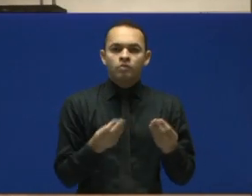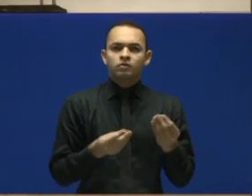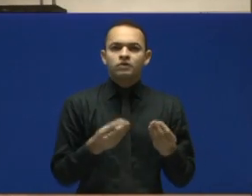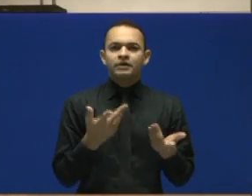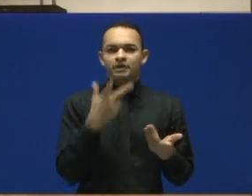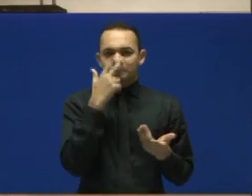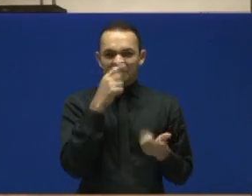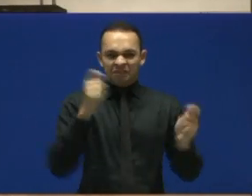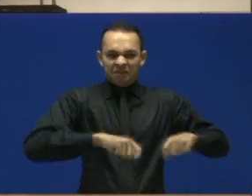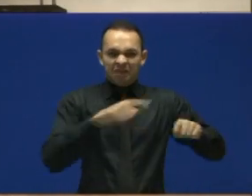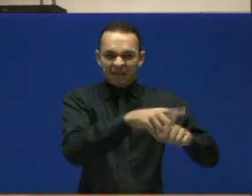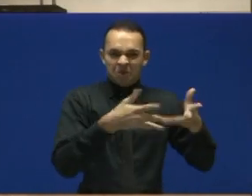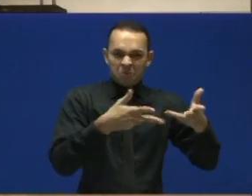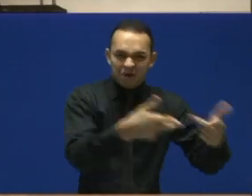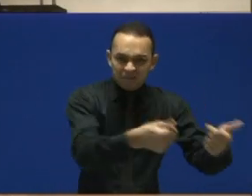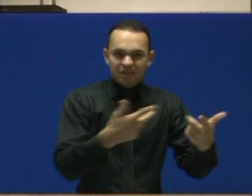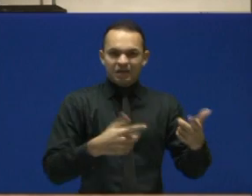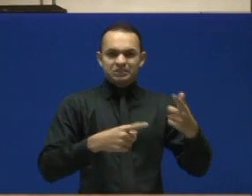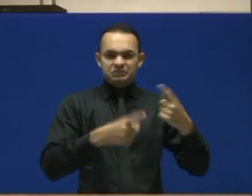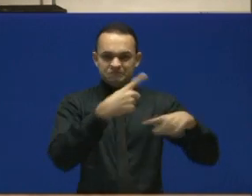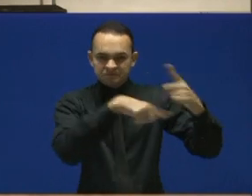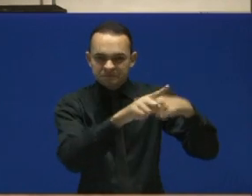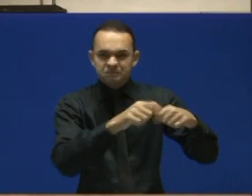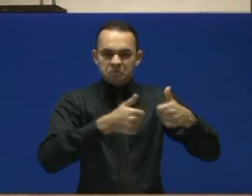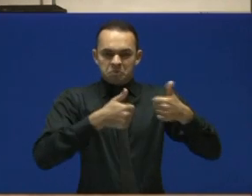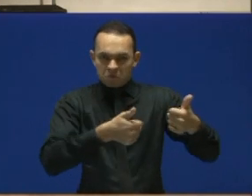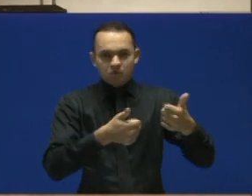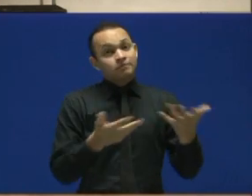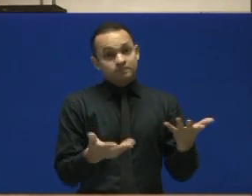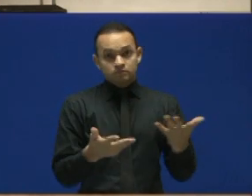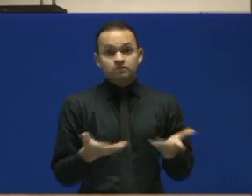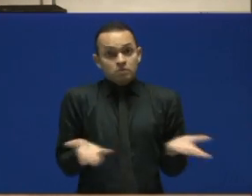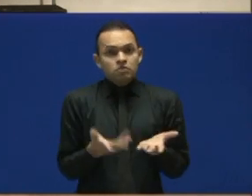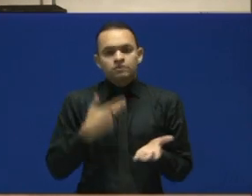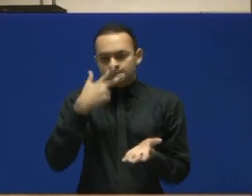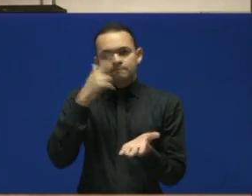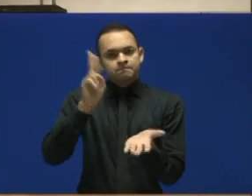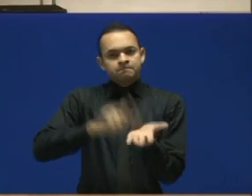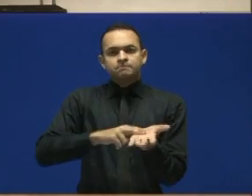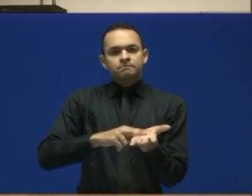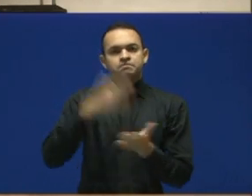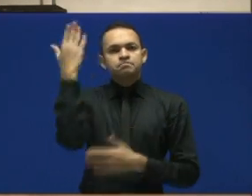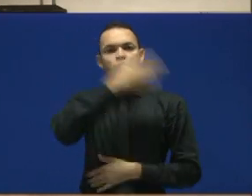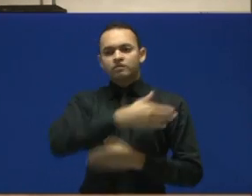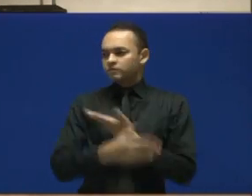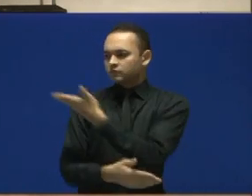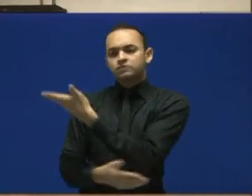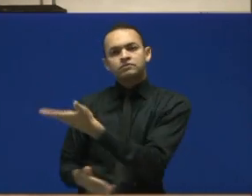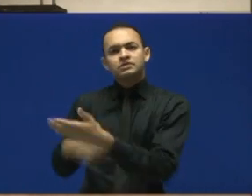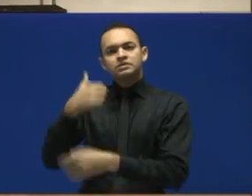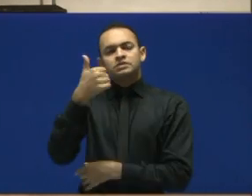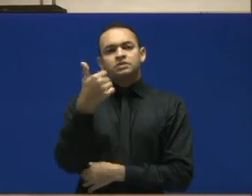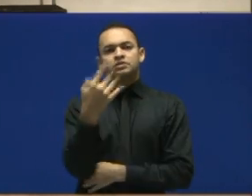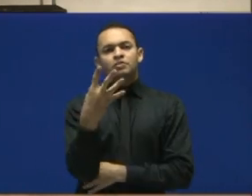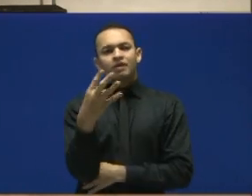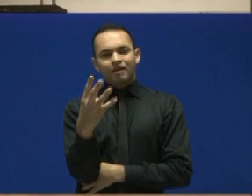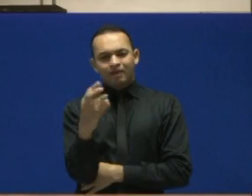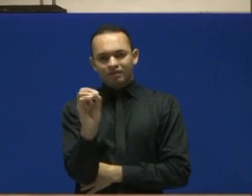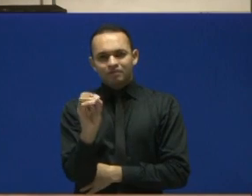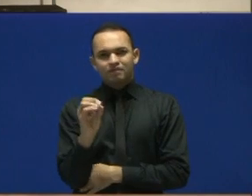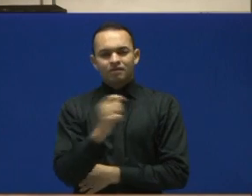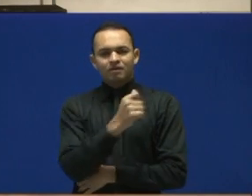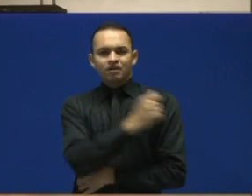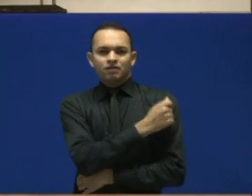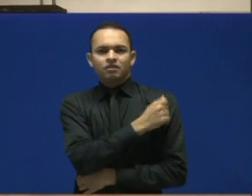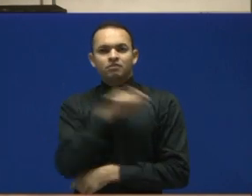questionando a nossa qualidade nossa qualidade está aqui são 140 jovens formados aqui e eu não tenho